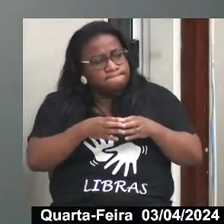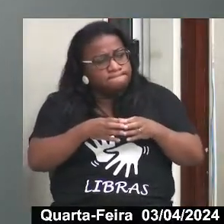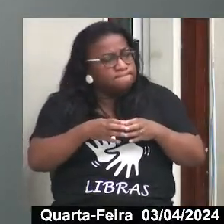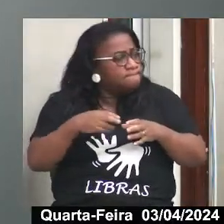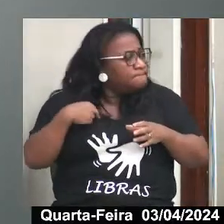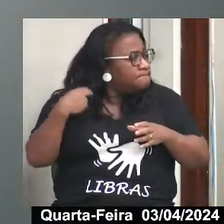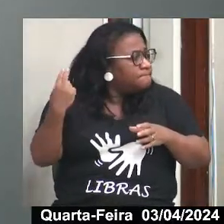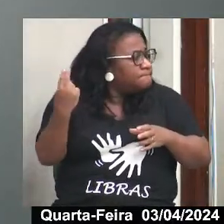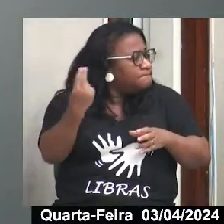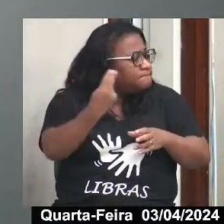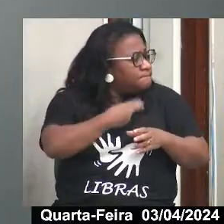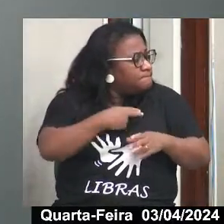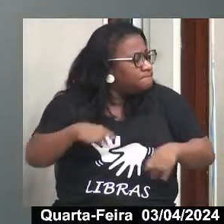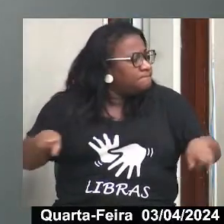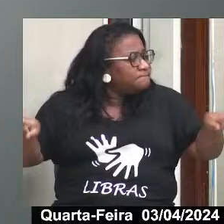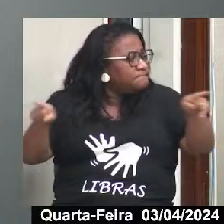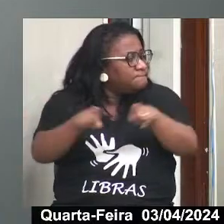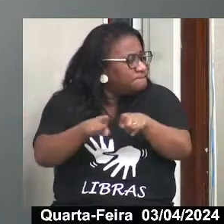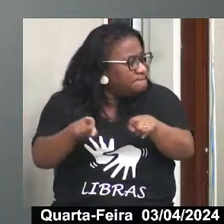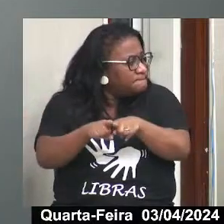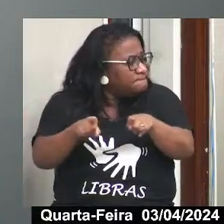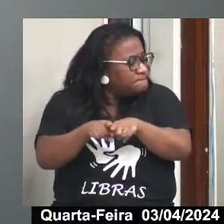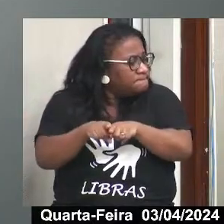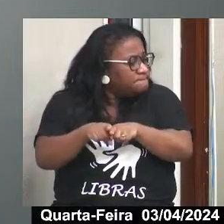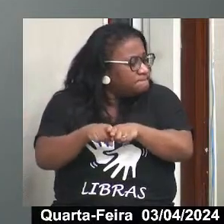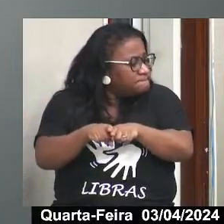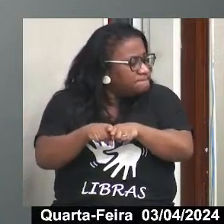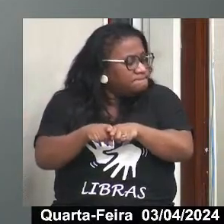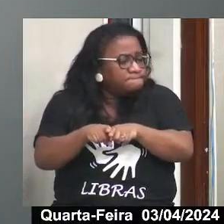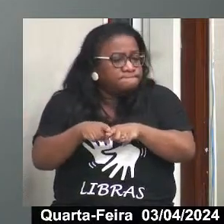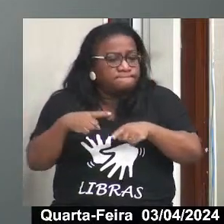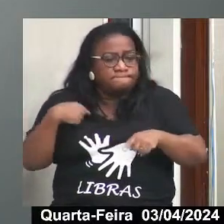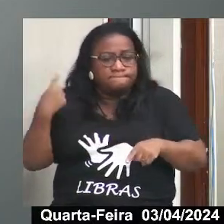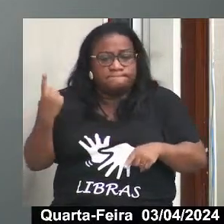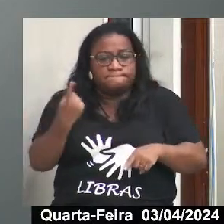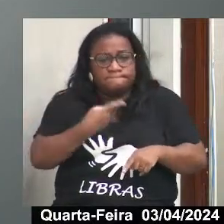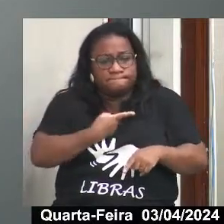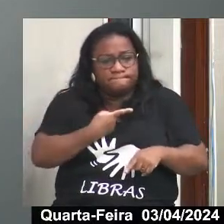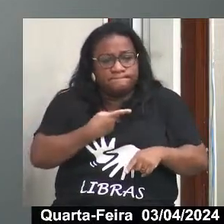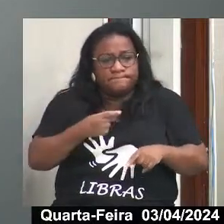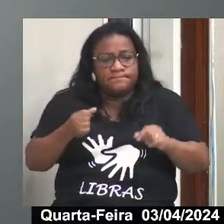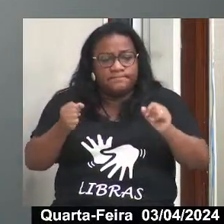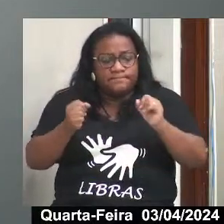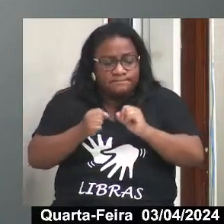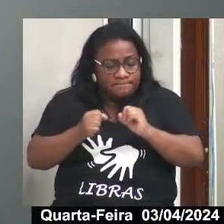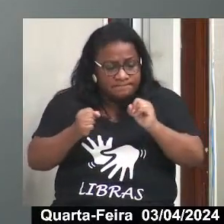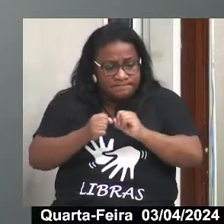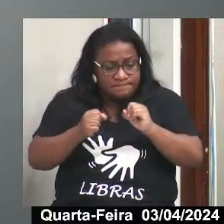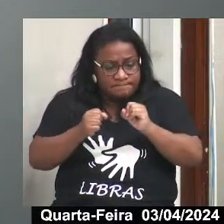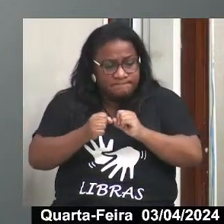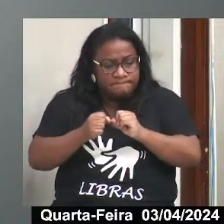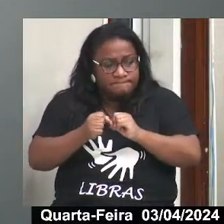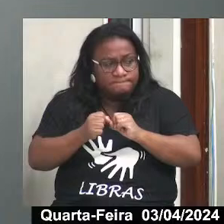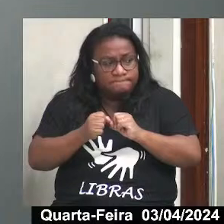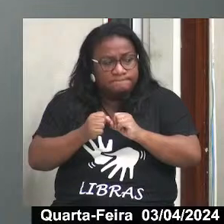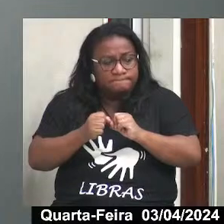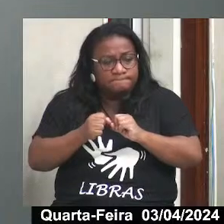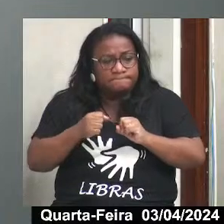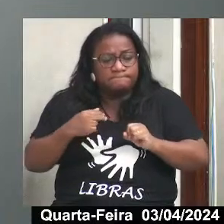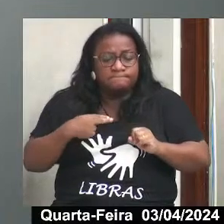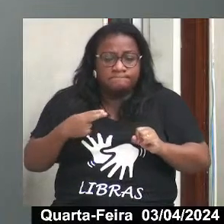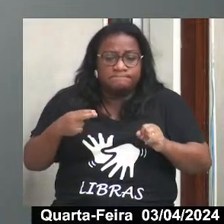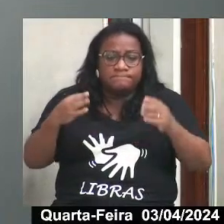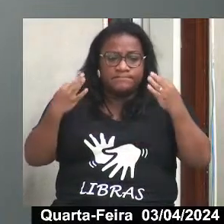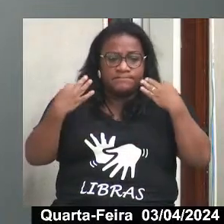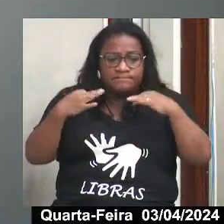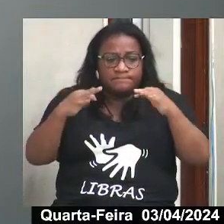das Artes, nós também vamos atender as regiões aqui locais mais próximas, onde essa Faculdade